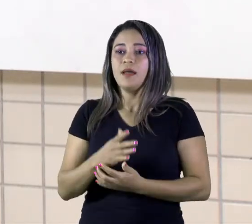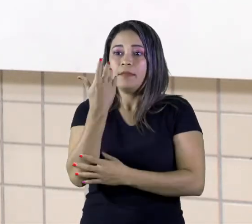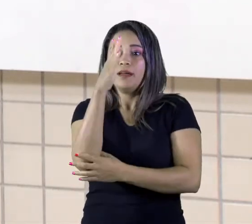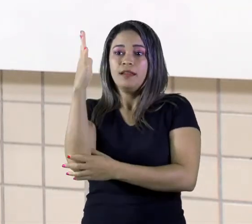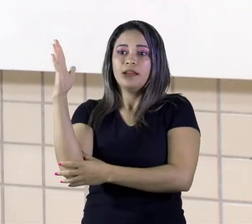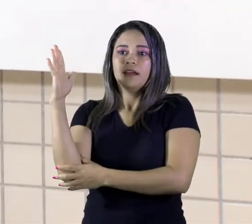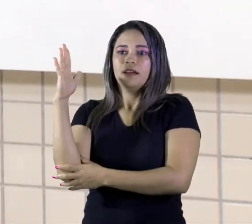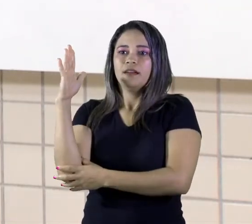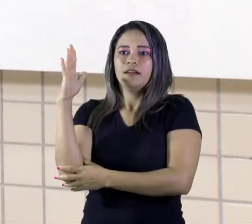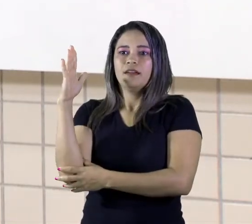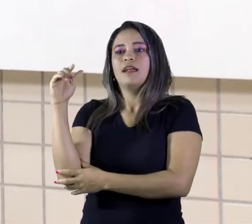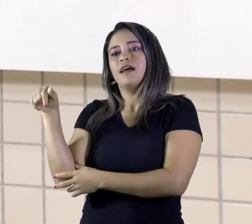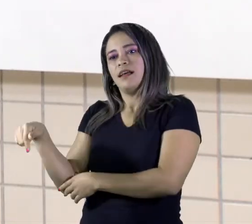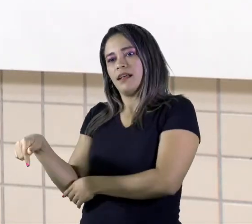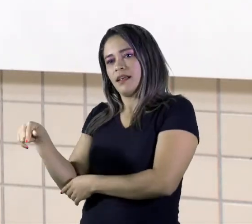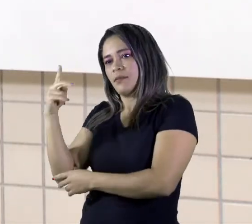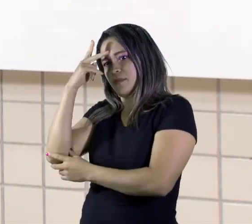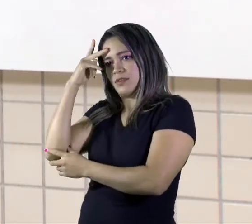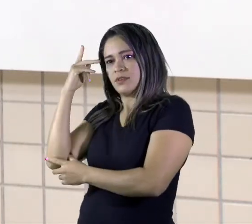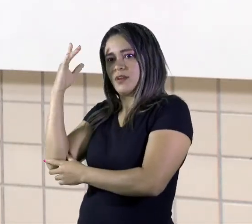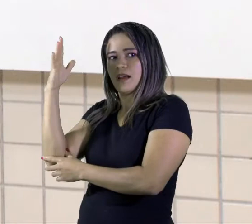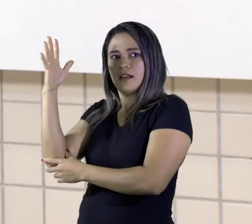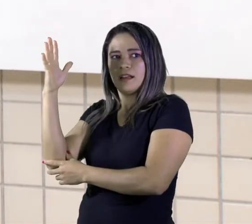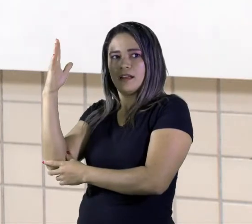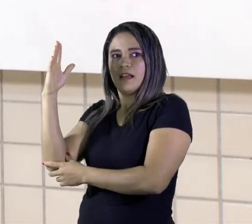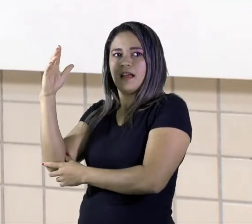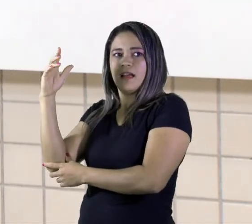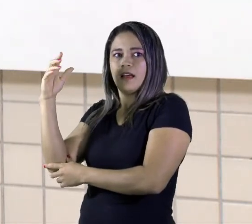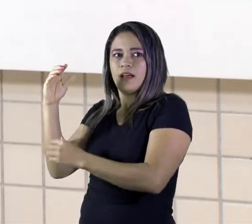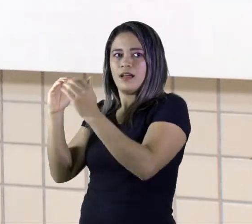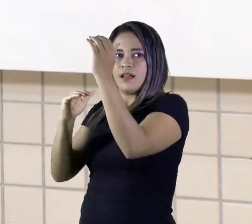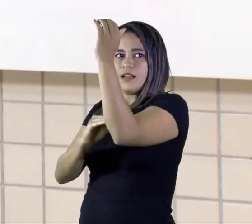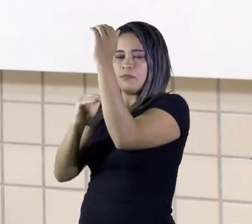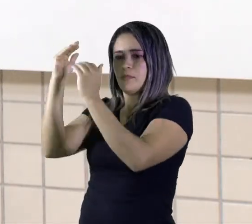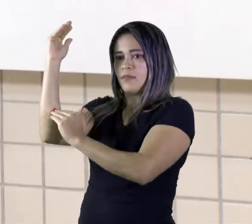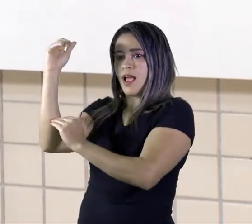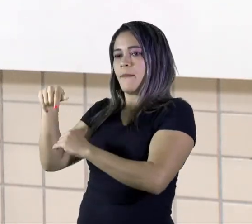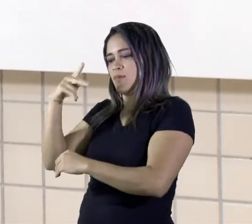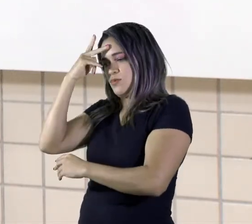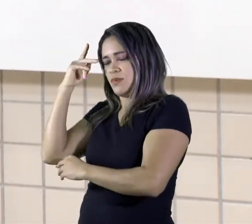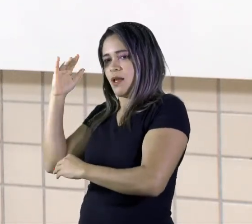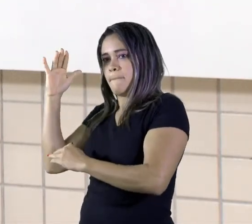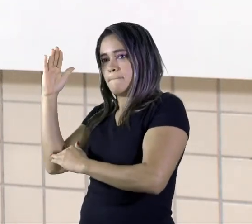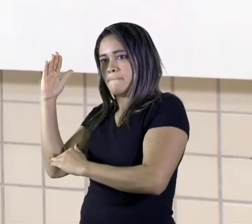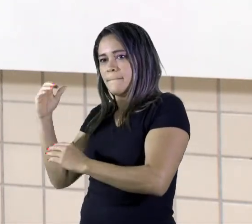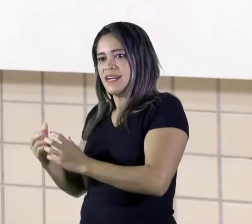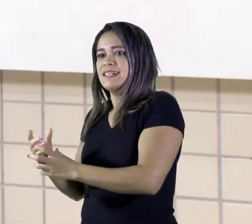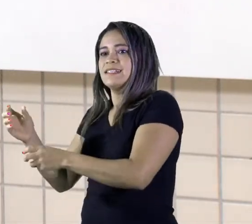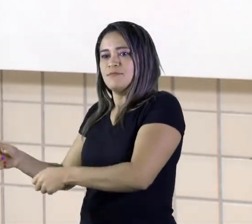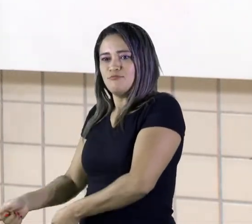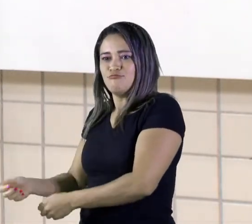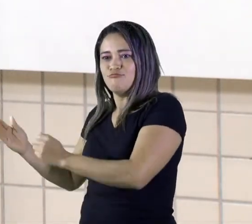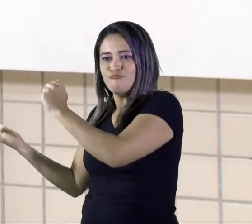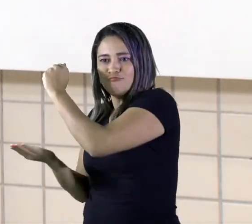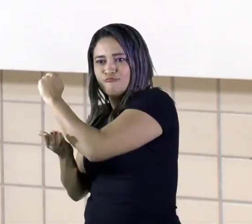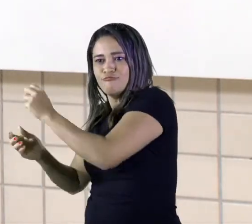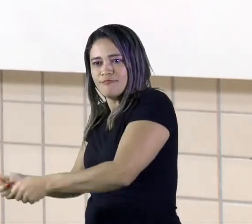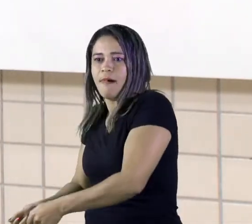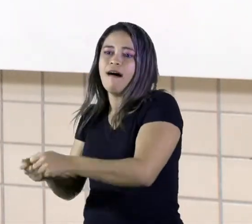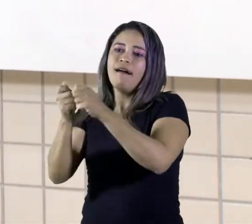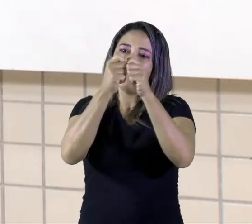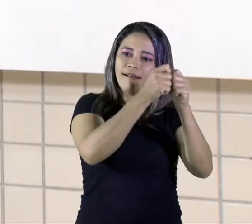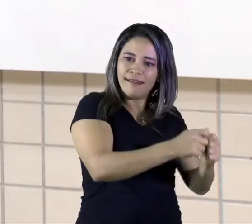agricultor planta madeira, isto é a silvicultura. Planta madeira, colhe, manda a madeira para a